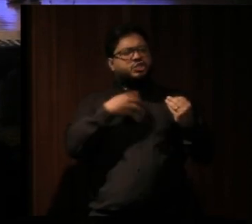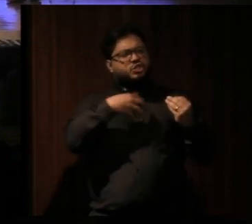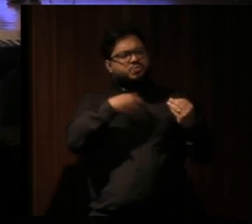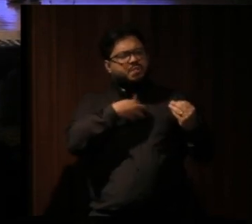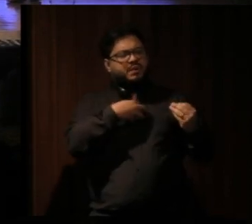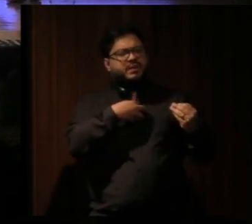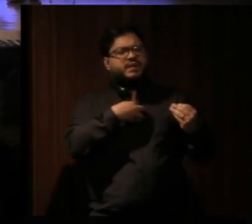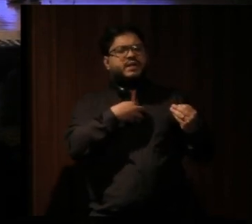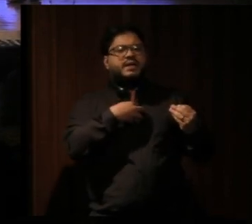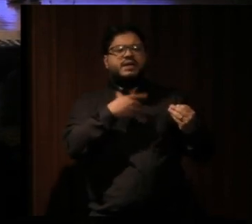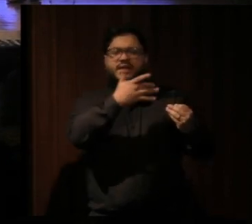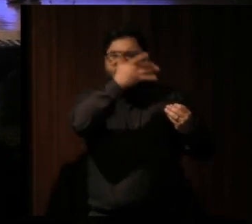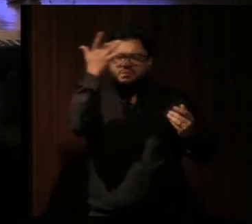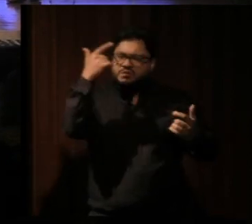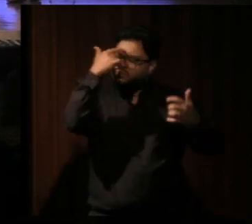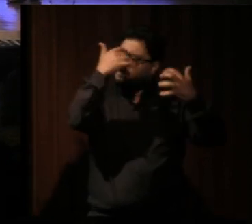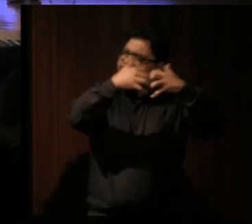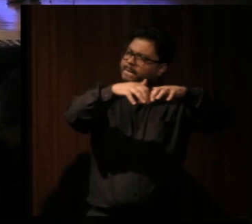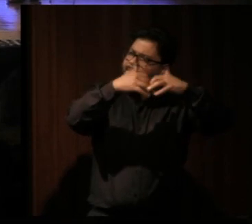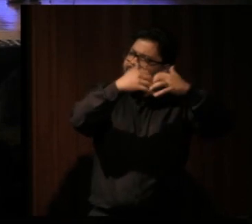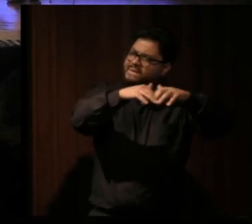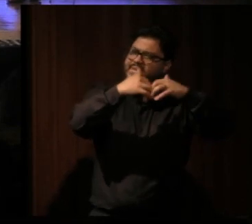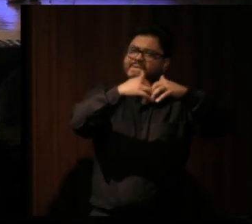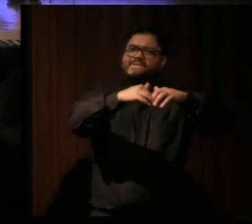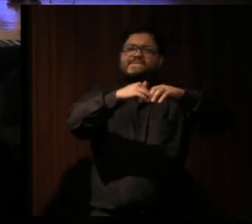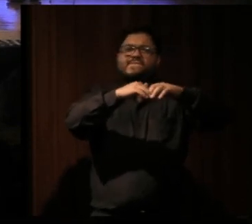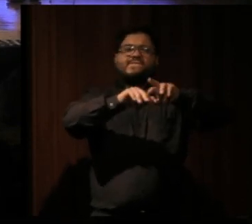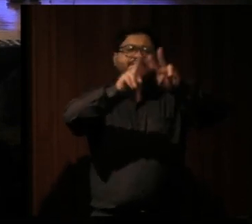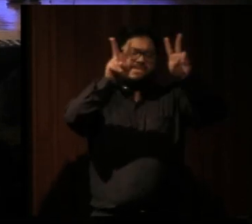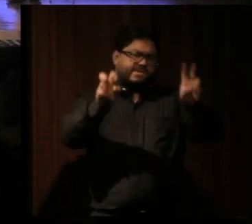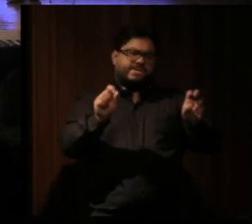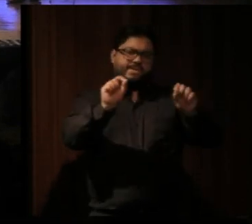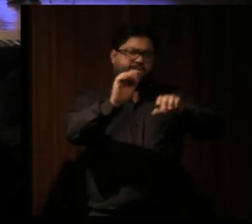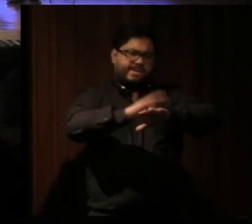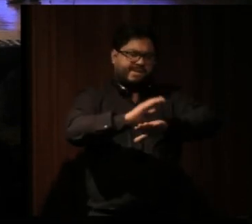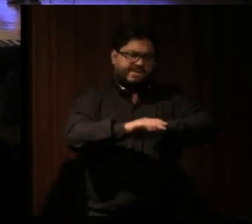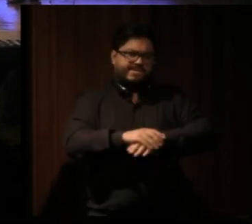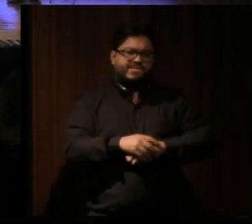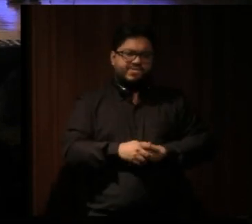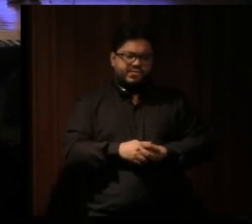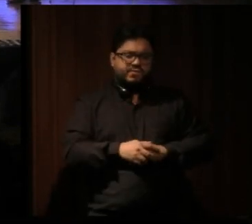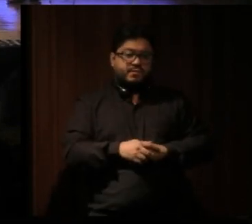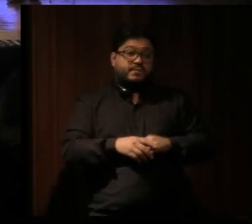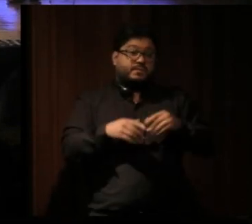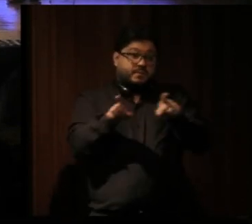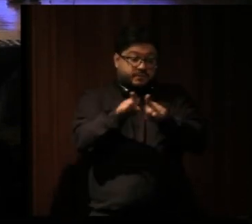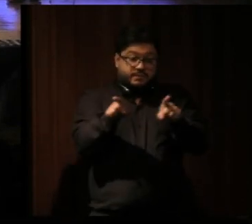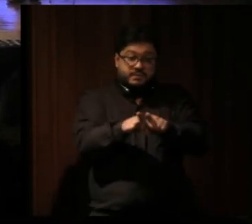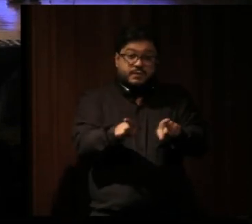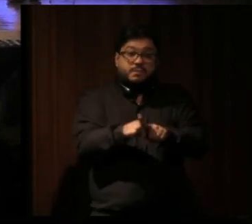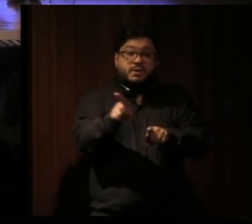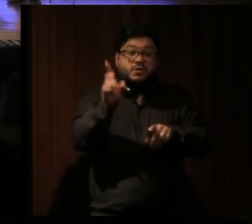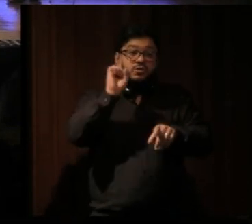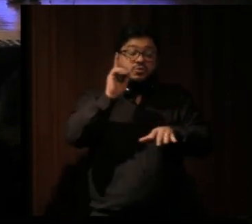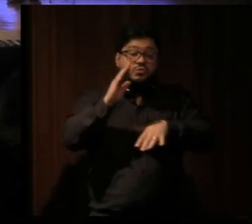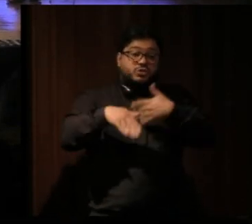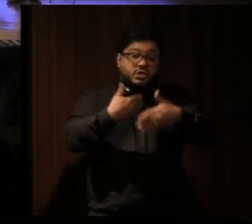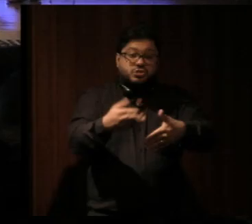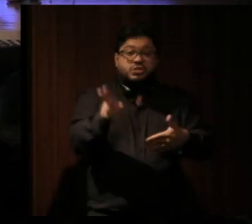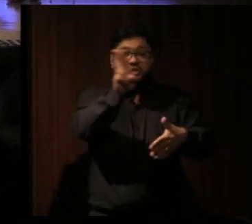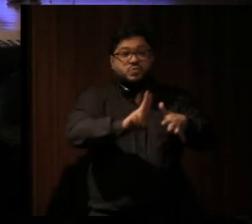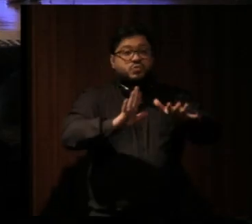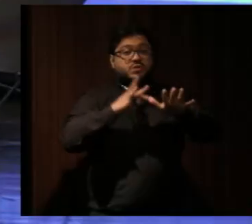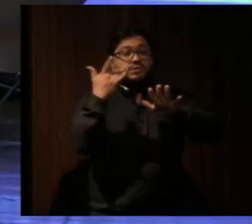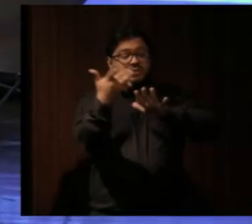maneira que leve as pessoas a refletirem eh sobre aquilo que elas estão fazendo né inclusive no seu dia a dia no uso das